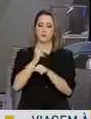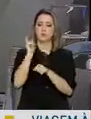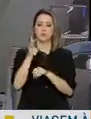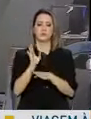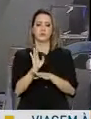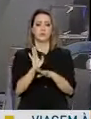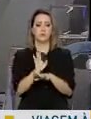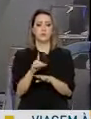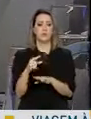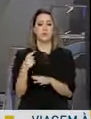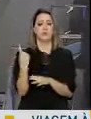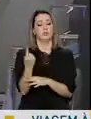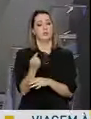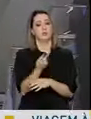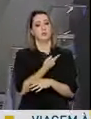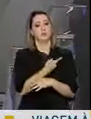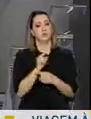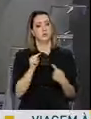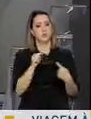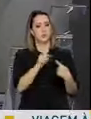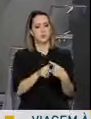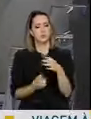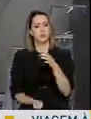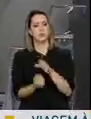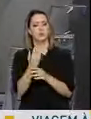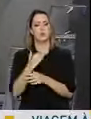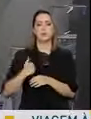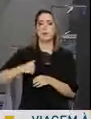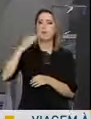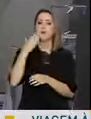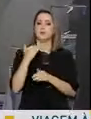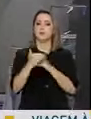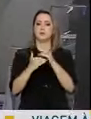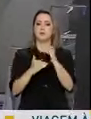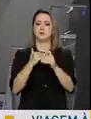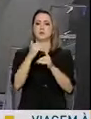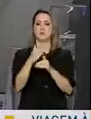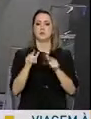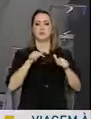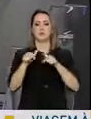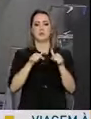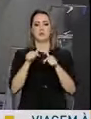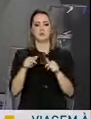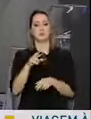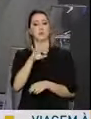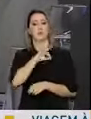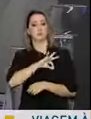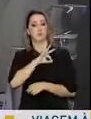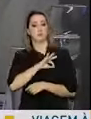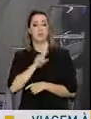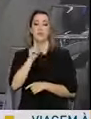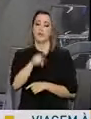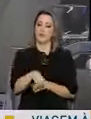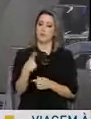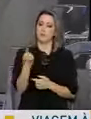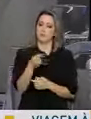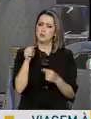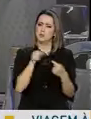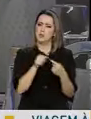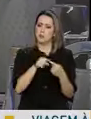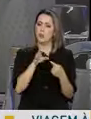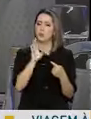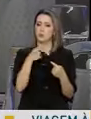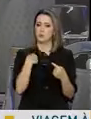adicional para nossa meta de criar mais rendimentos mais empregos e mais renda aliás neste ponto